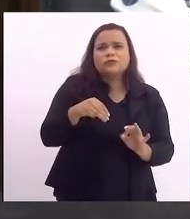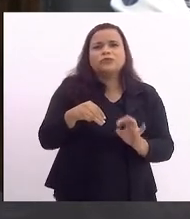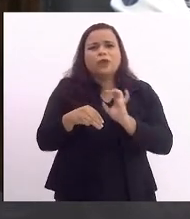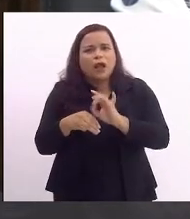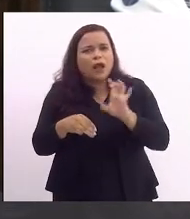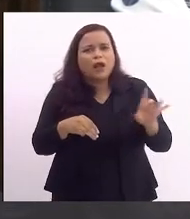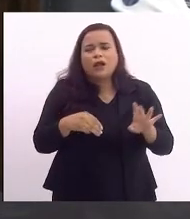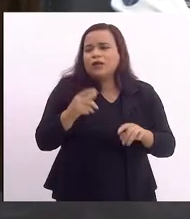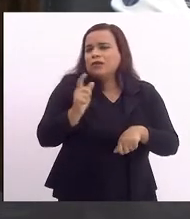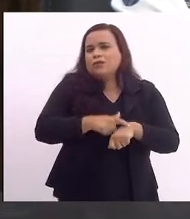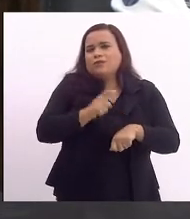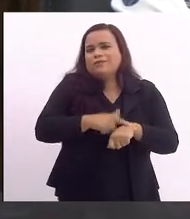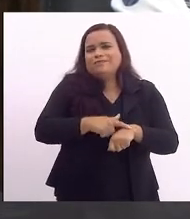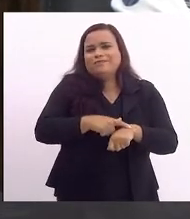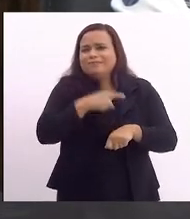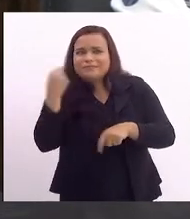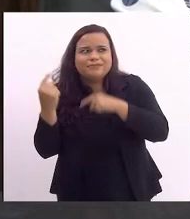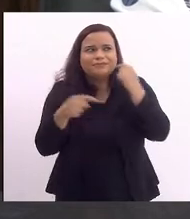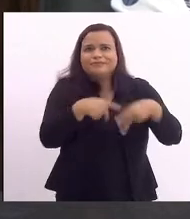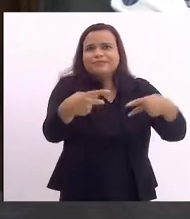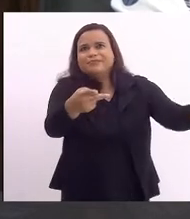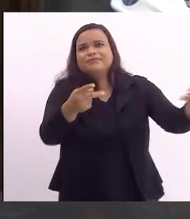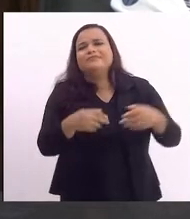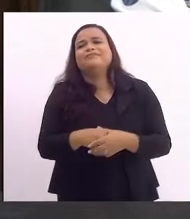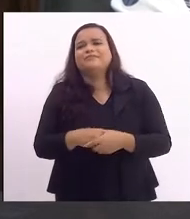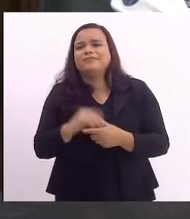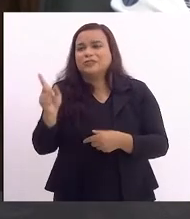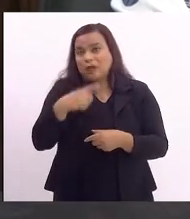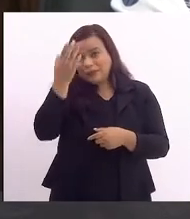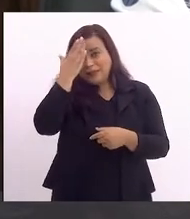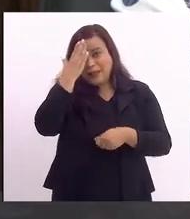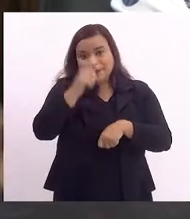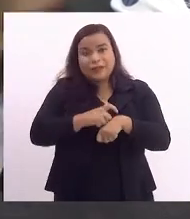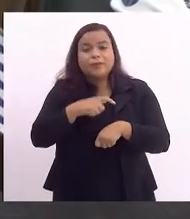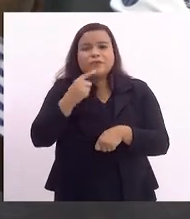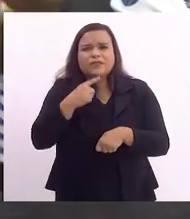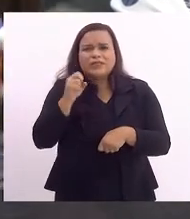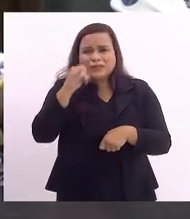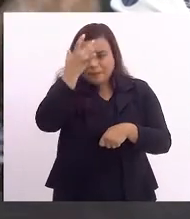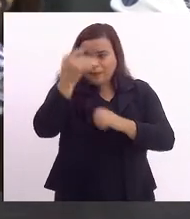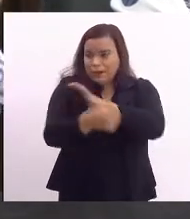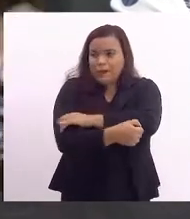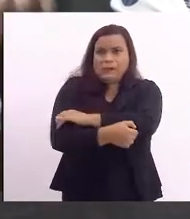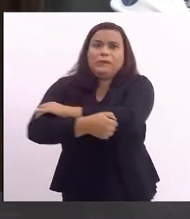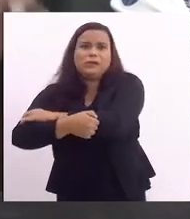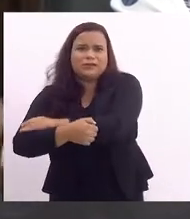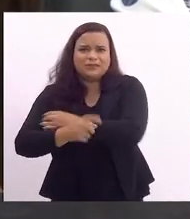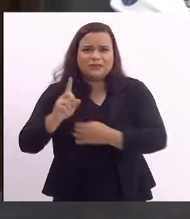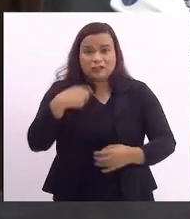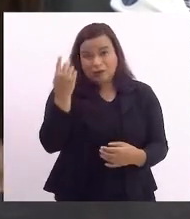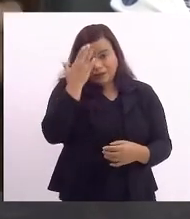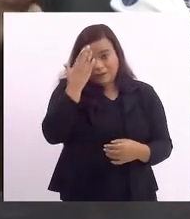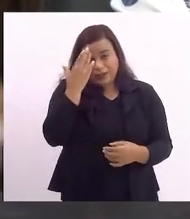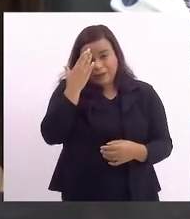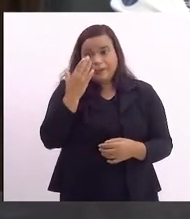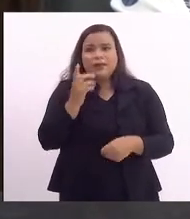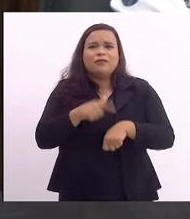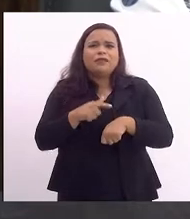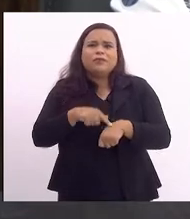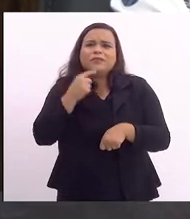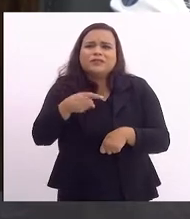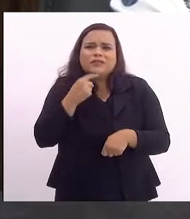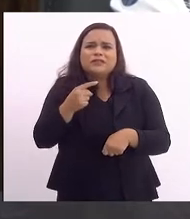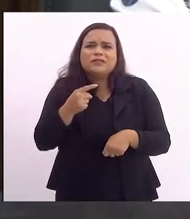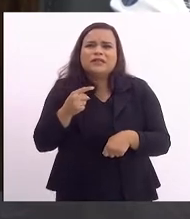A gente sabe que não dá tempo quando a gente é arrastada. A gente sabe que não dá tempo quando a nossa criança, no momento do nascimento, ela é